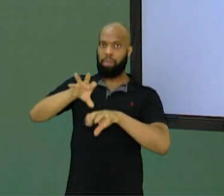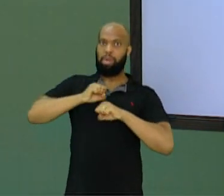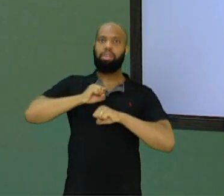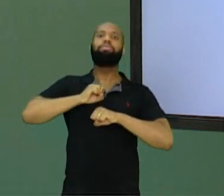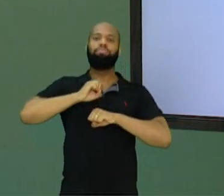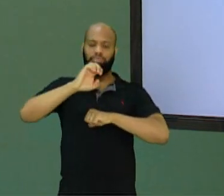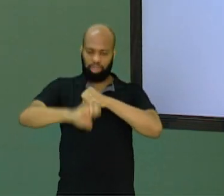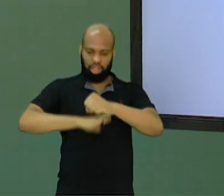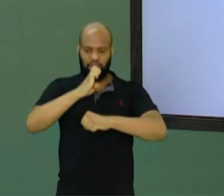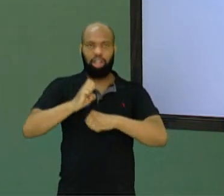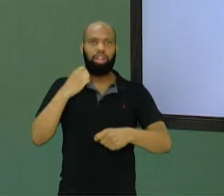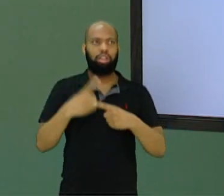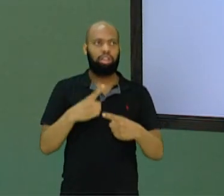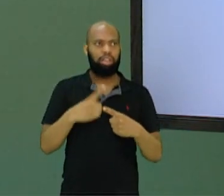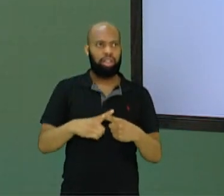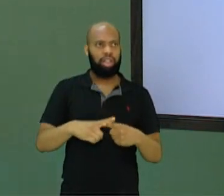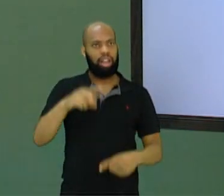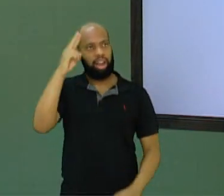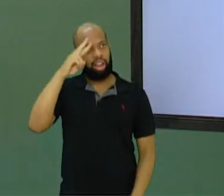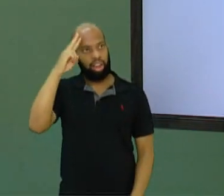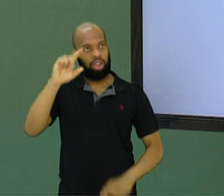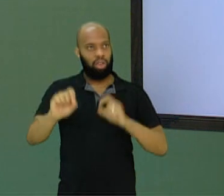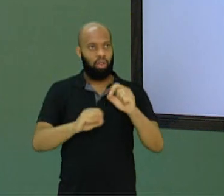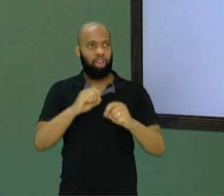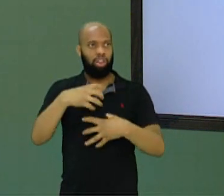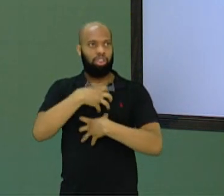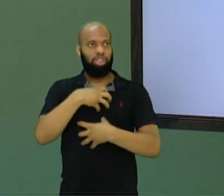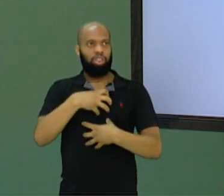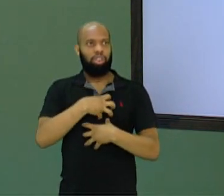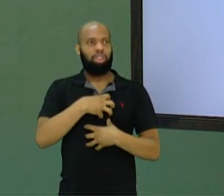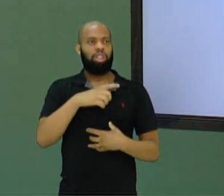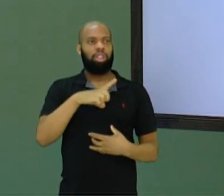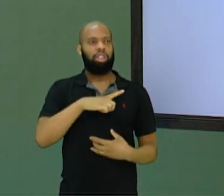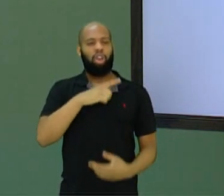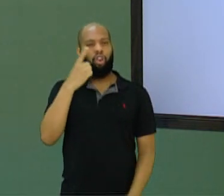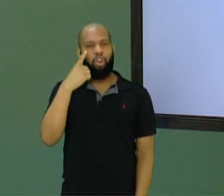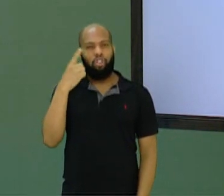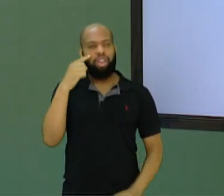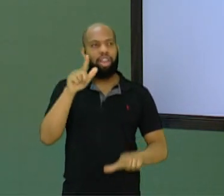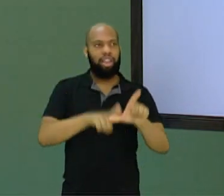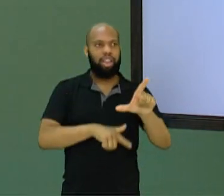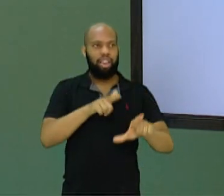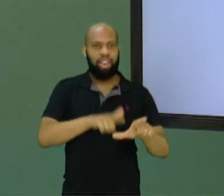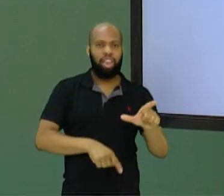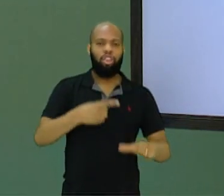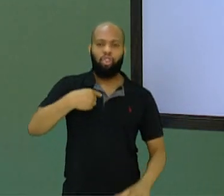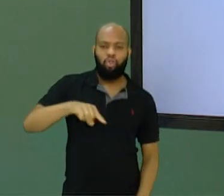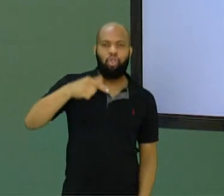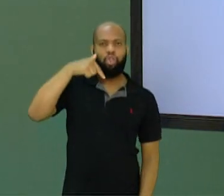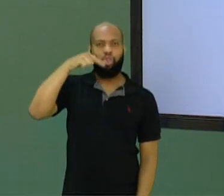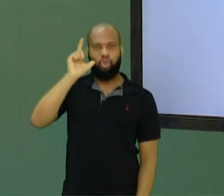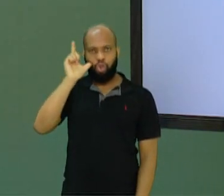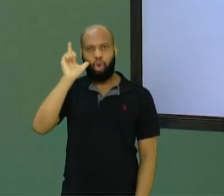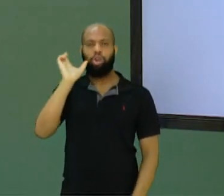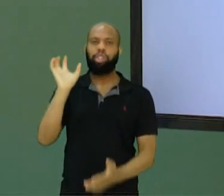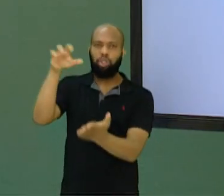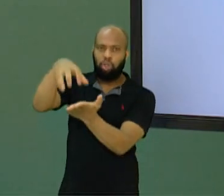tabela. Lembra para você memorizar isso que eu falei? Fui ontem no clube, briguei,